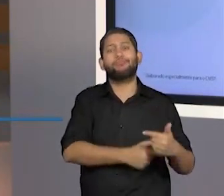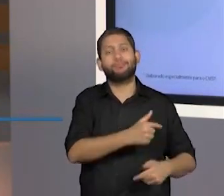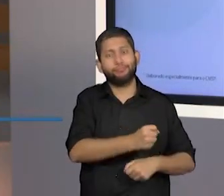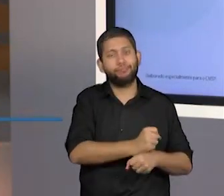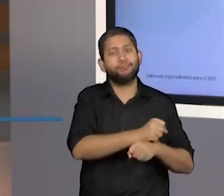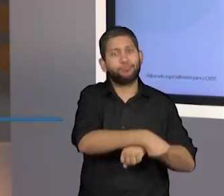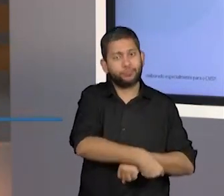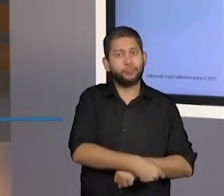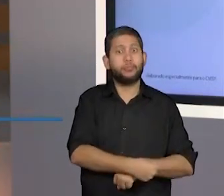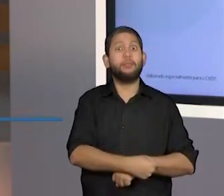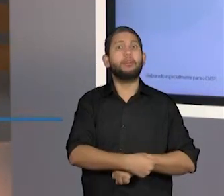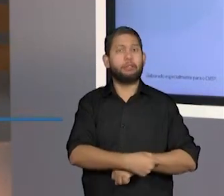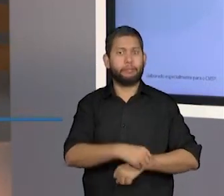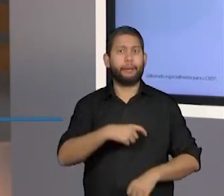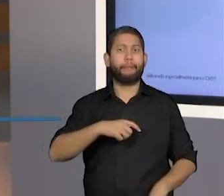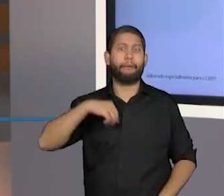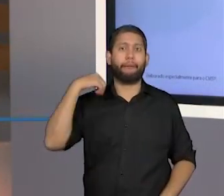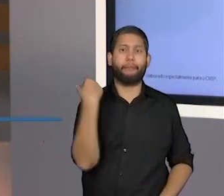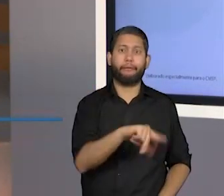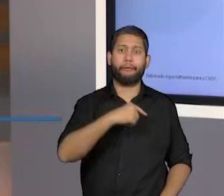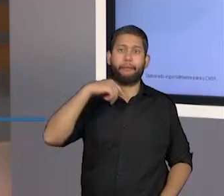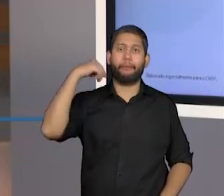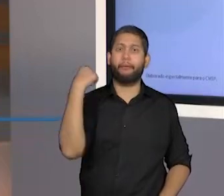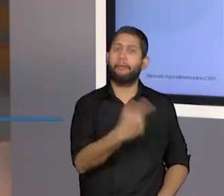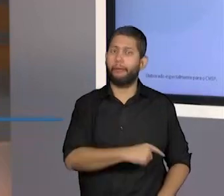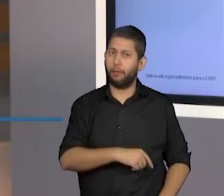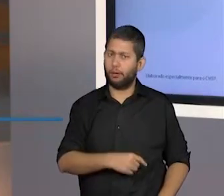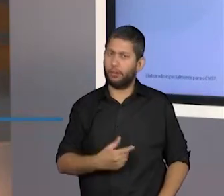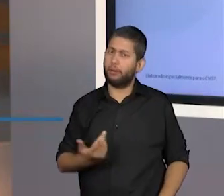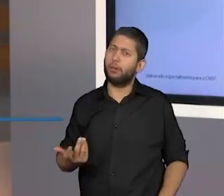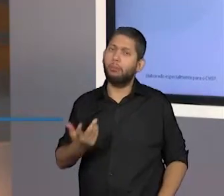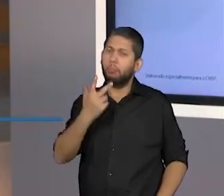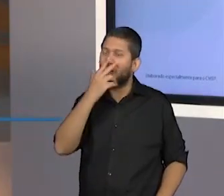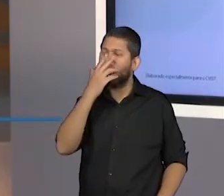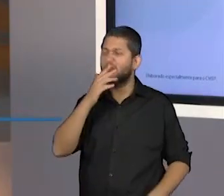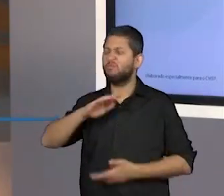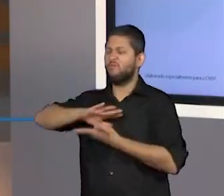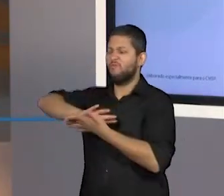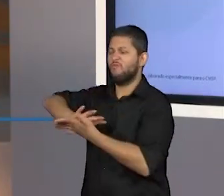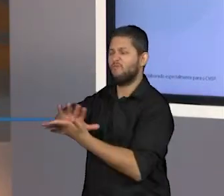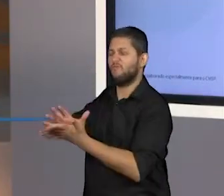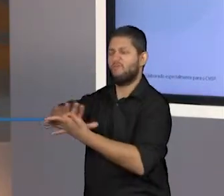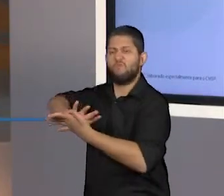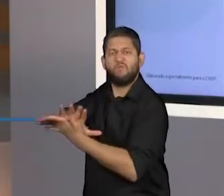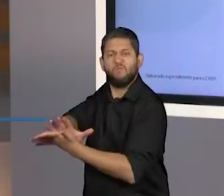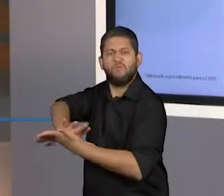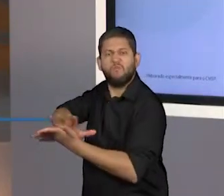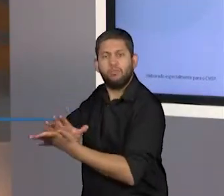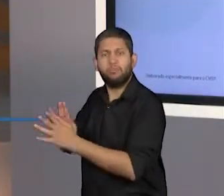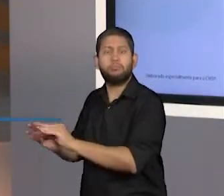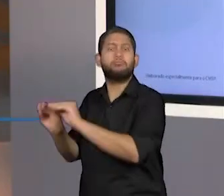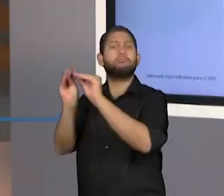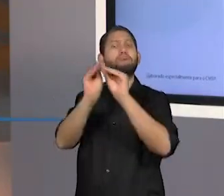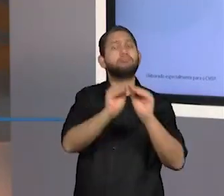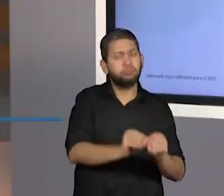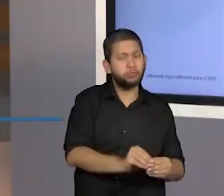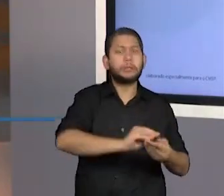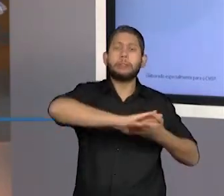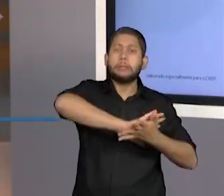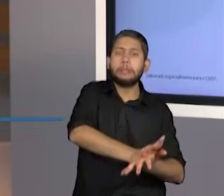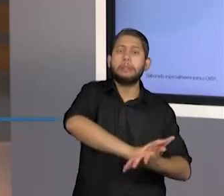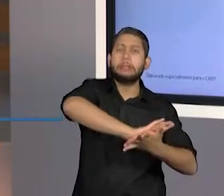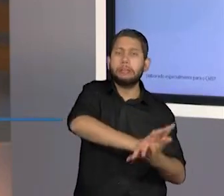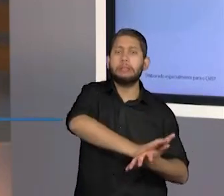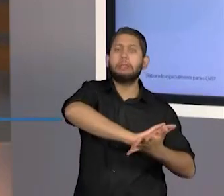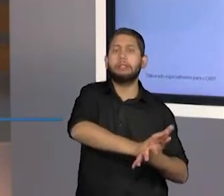Brasil de uma forma desumana. Então a gente sabe aí tem vários motivos para a pessoa migrar